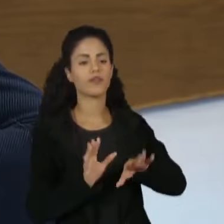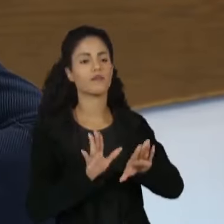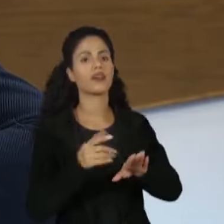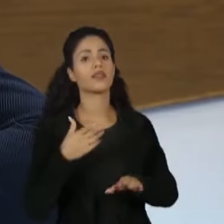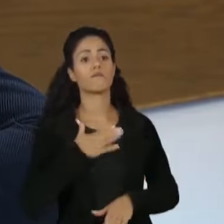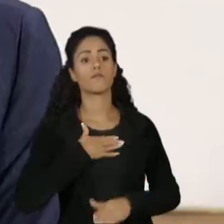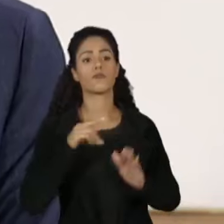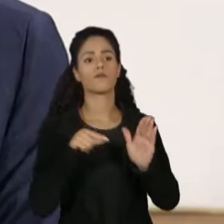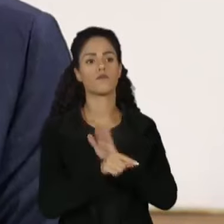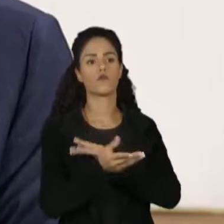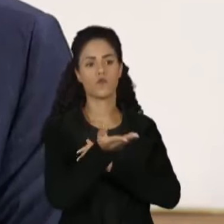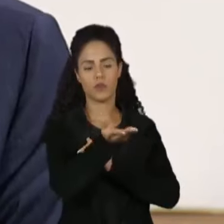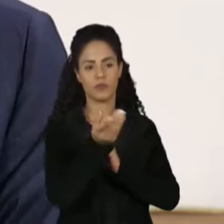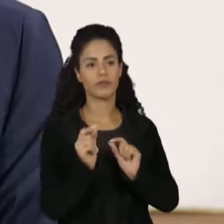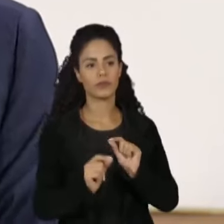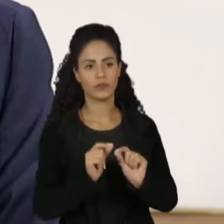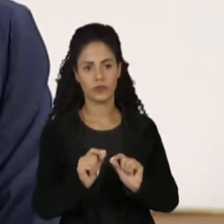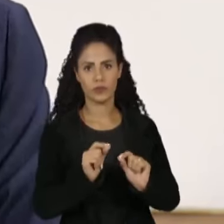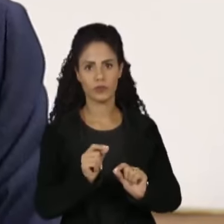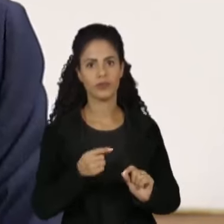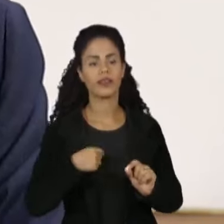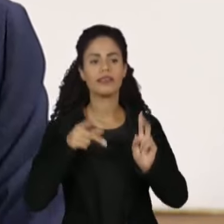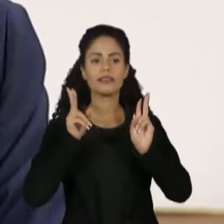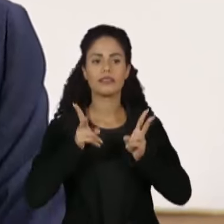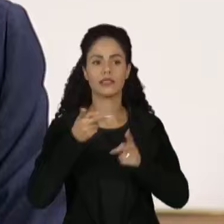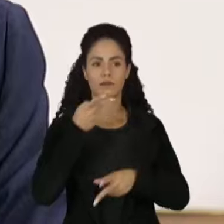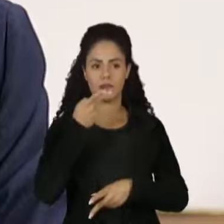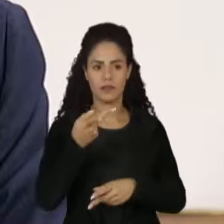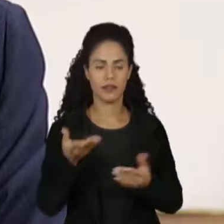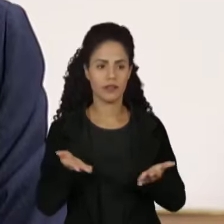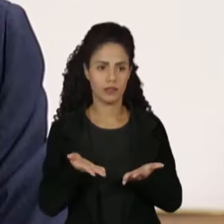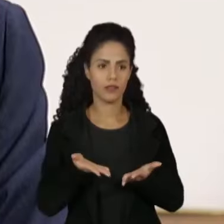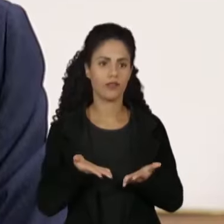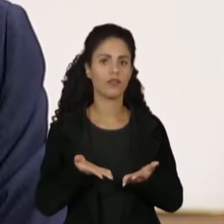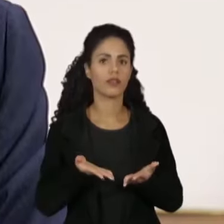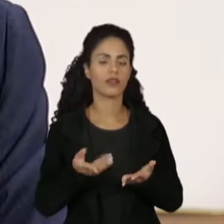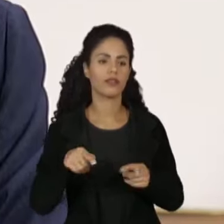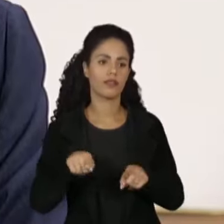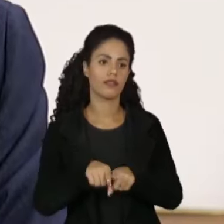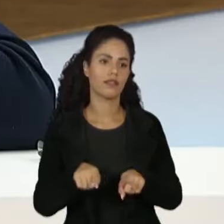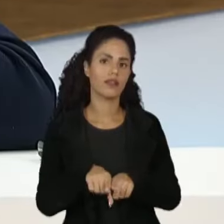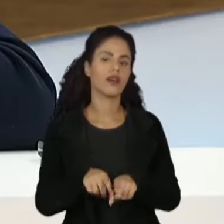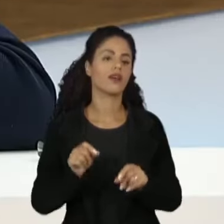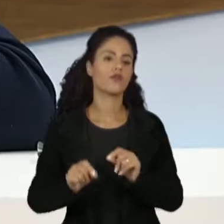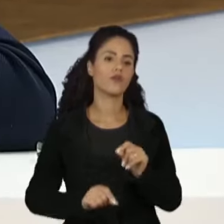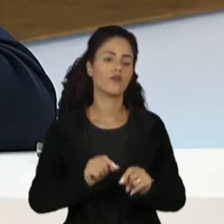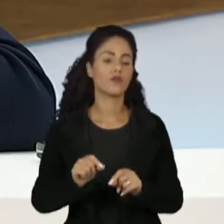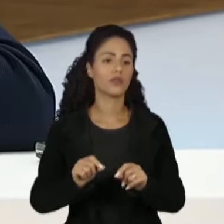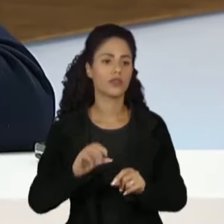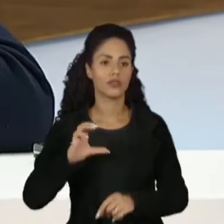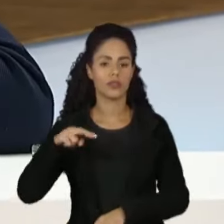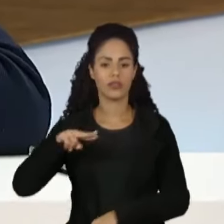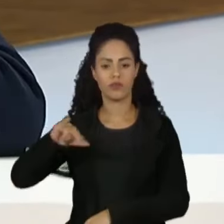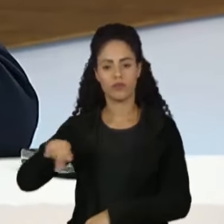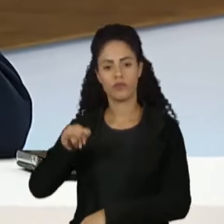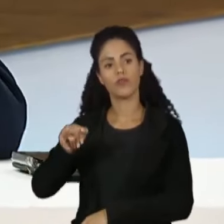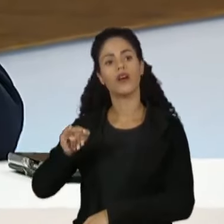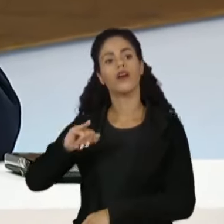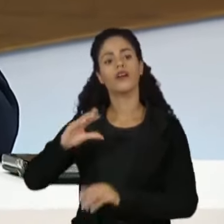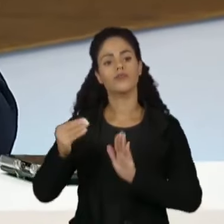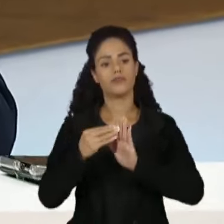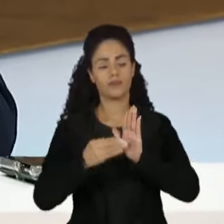minha pergunta é o seguinte, que sempre quando o senhor está falando sobre, agora como presidente do Supremo ou do CNJ, o senhor puxa a agenda para o